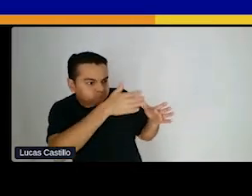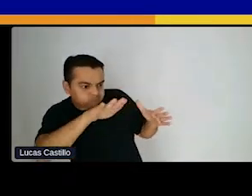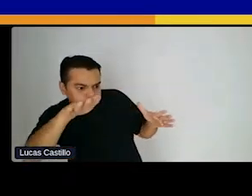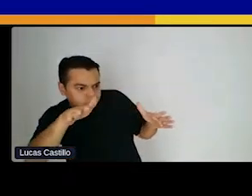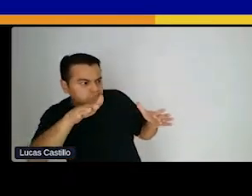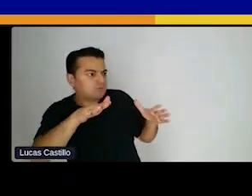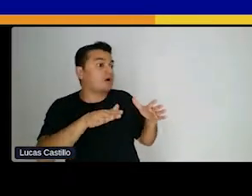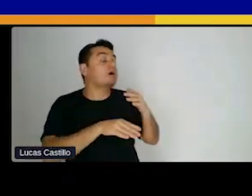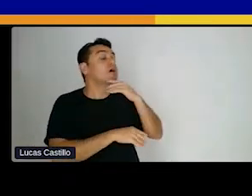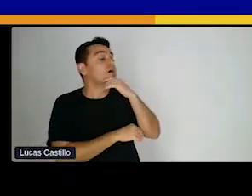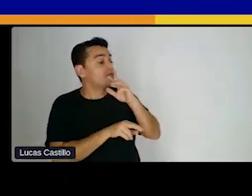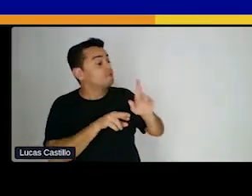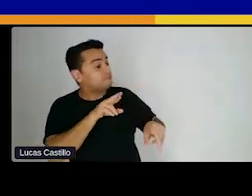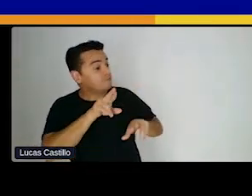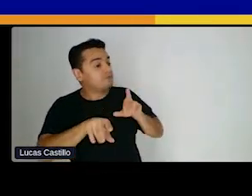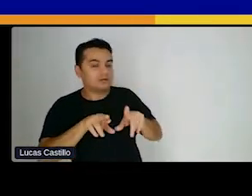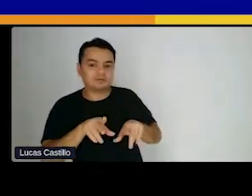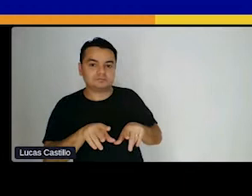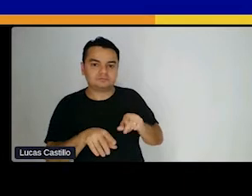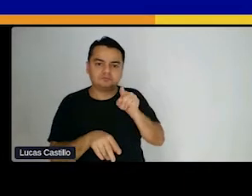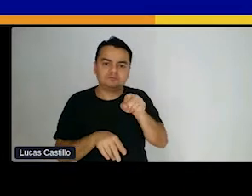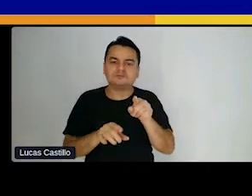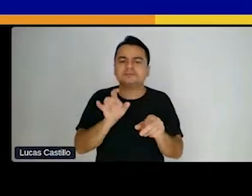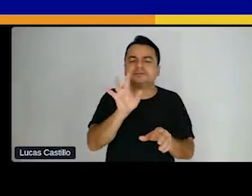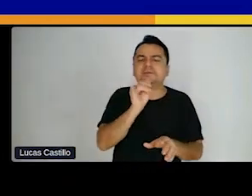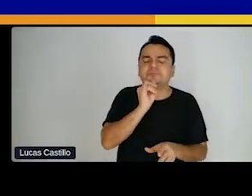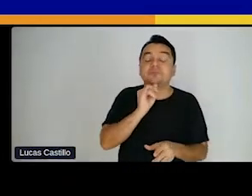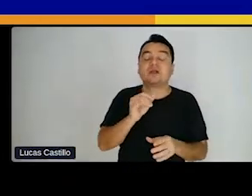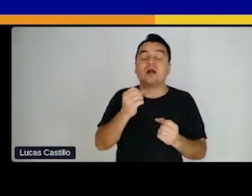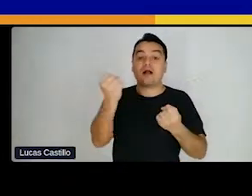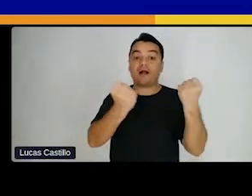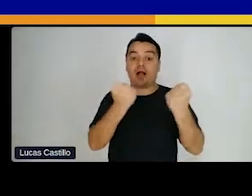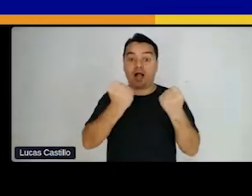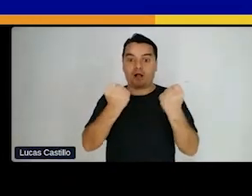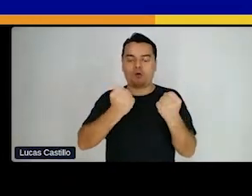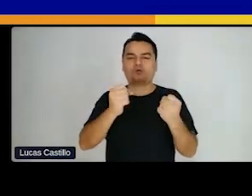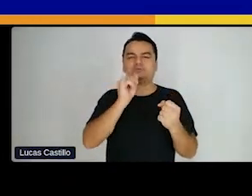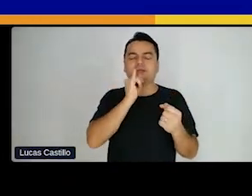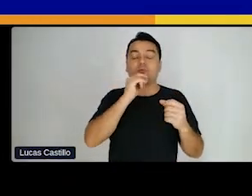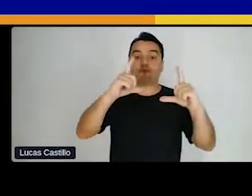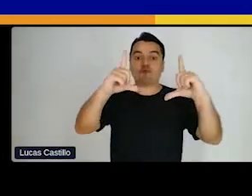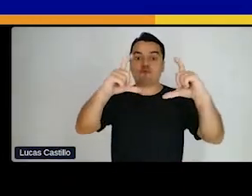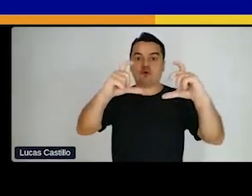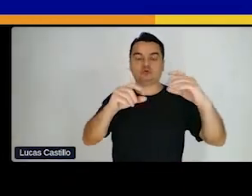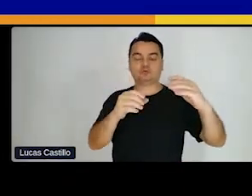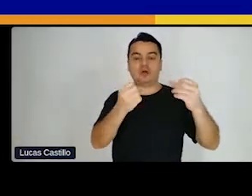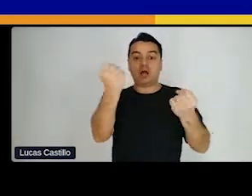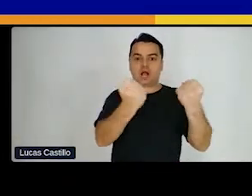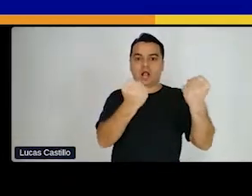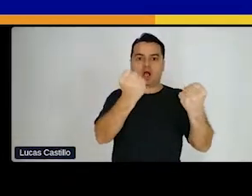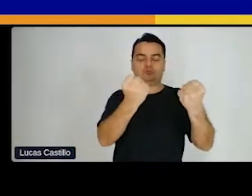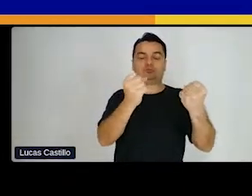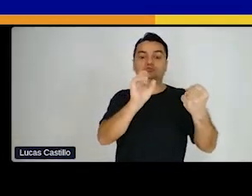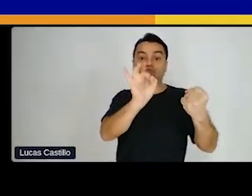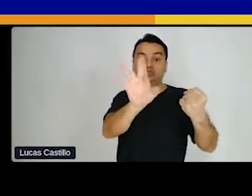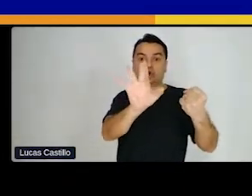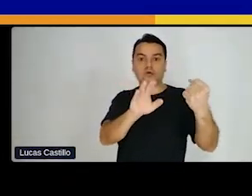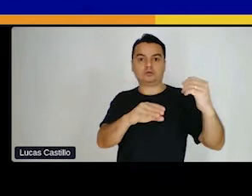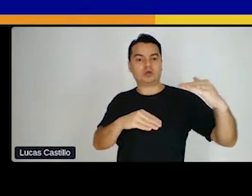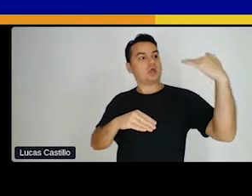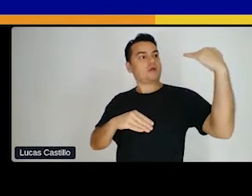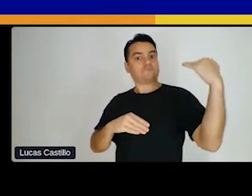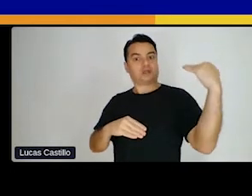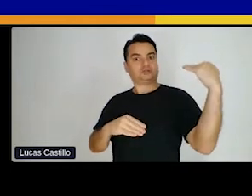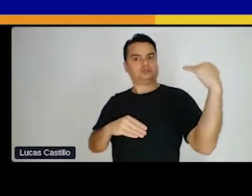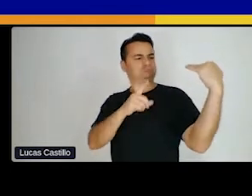câmera, né? Se você exibir imagens de carro apenas de frente, pode ser que quando essa pessoa se depare com um carro de perfil, ela não reconheça que